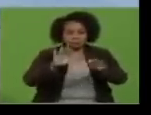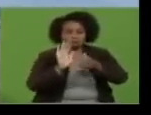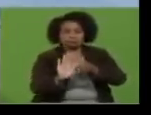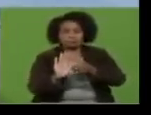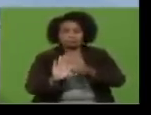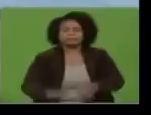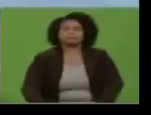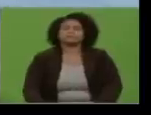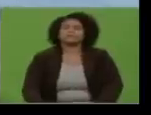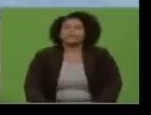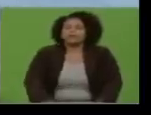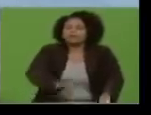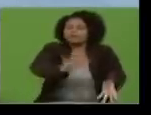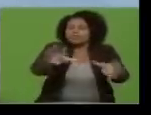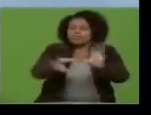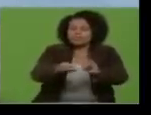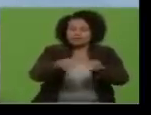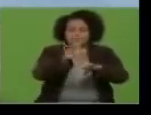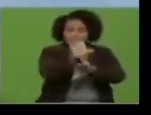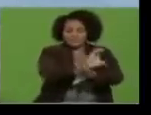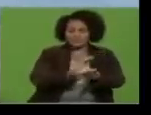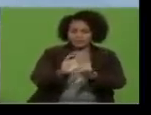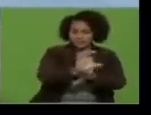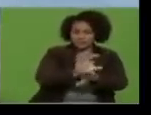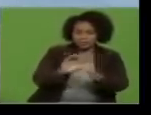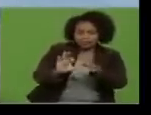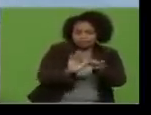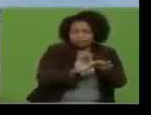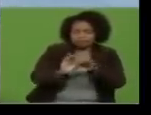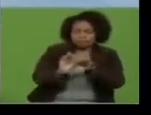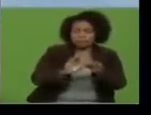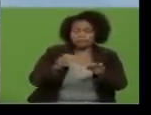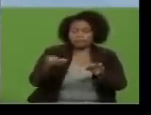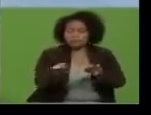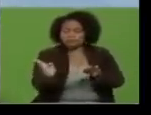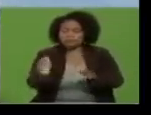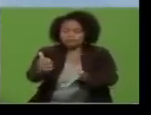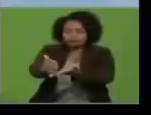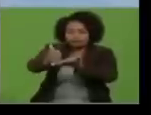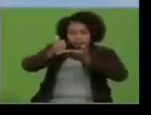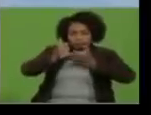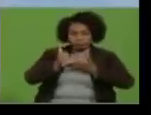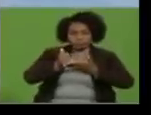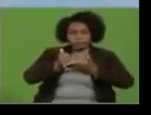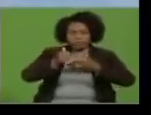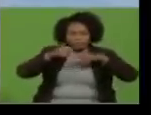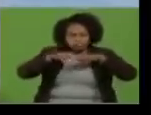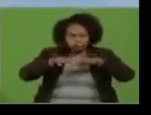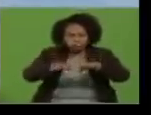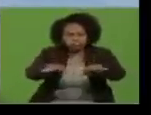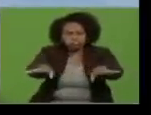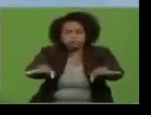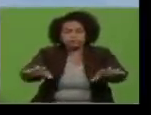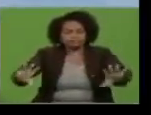A colaboração de todos os cidadãos ajudou a reduzir a velocidade de crescimento da